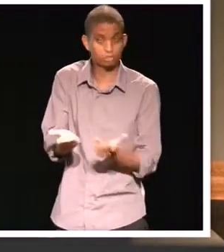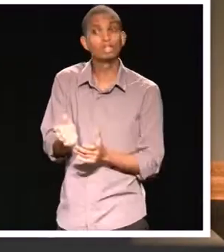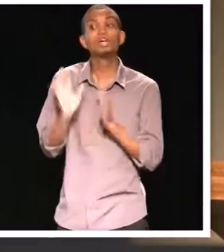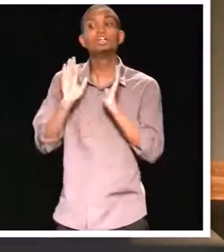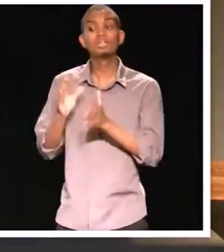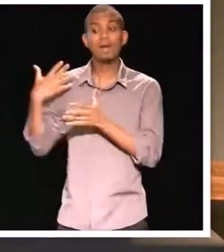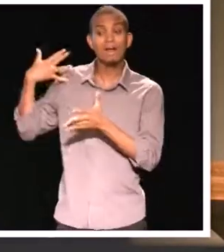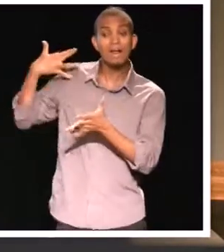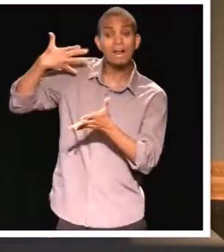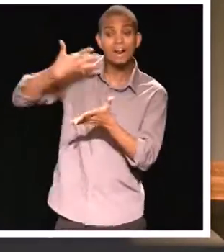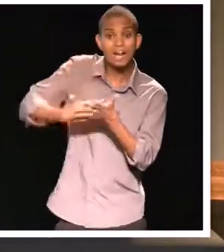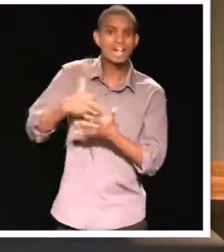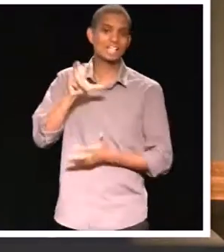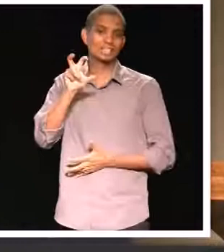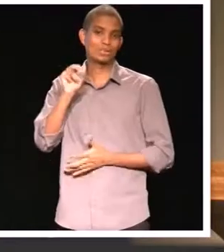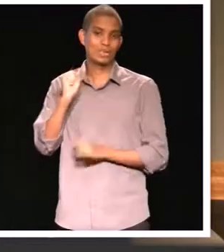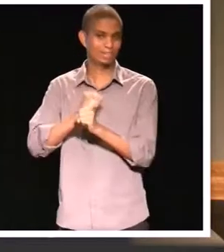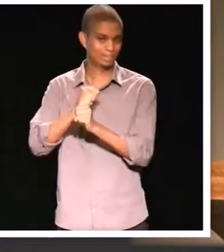anos.